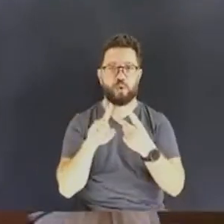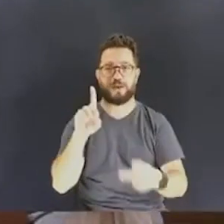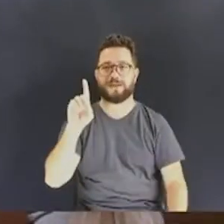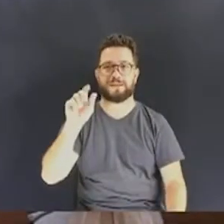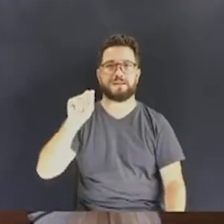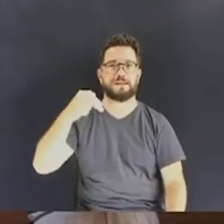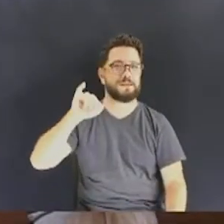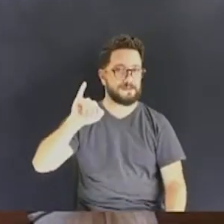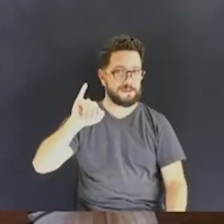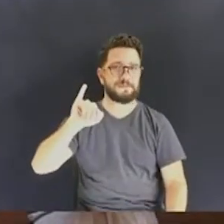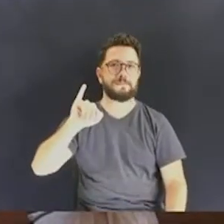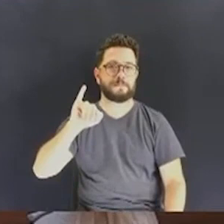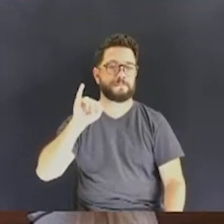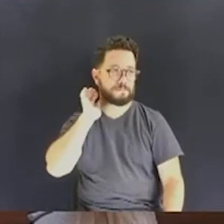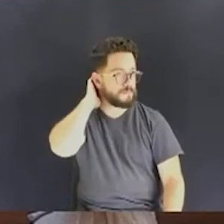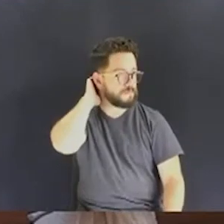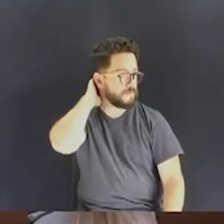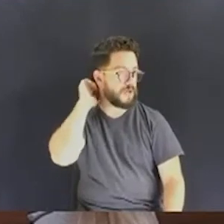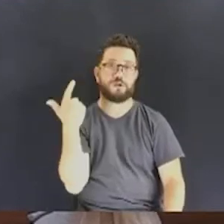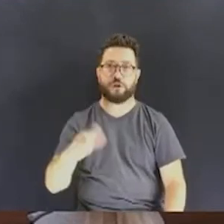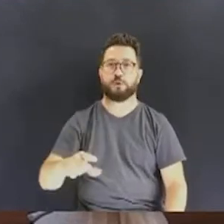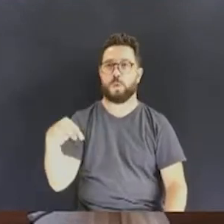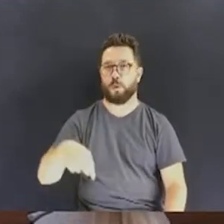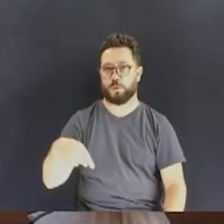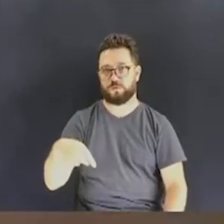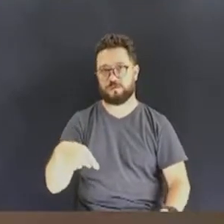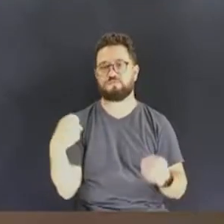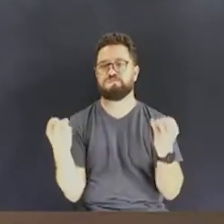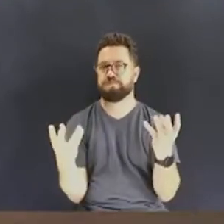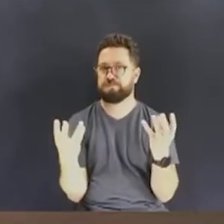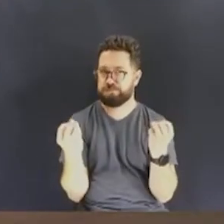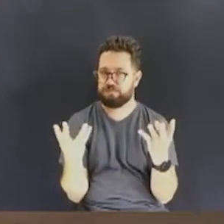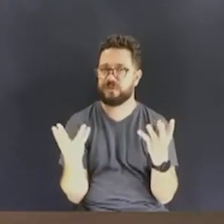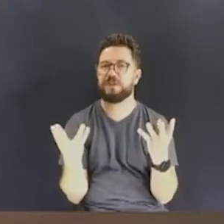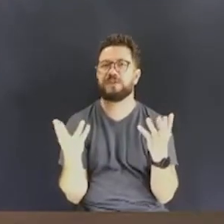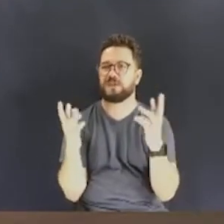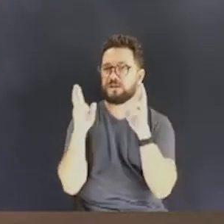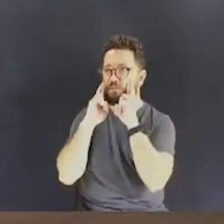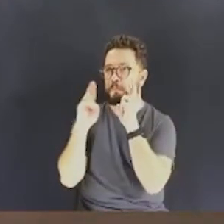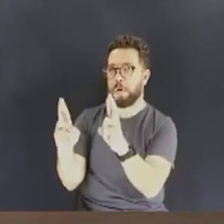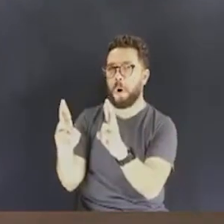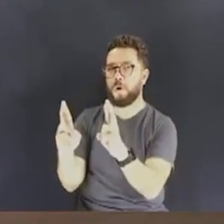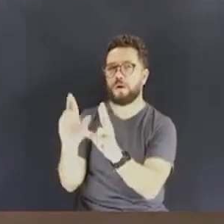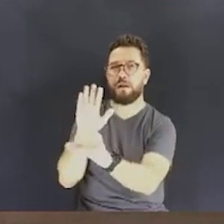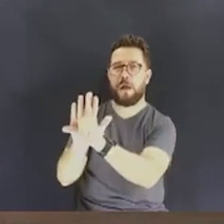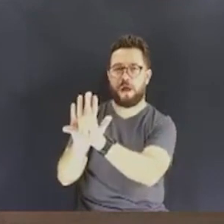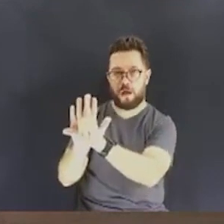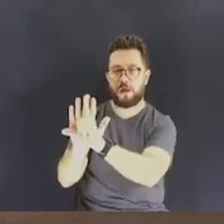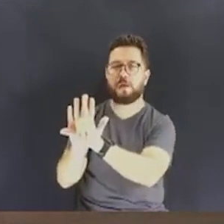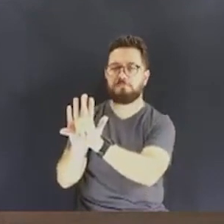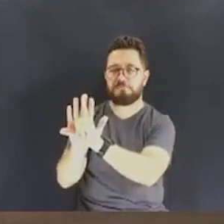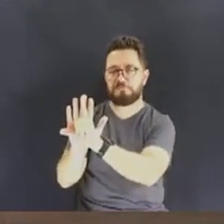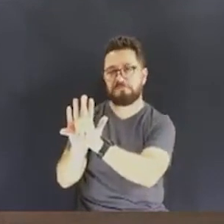vez na Câmara Municipal, cumprindo o que exige a lei. E é importante ressaltar que o relatório